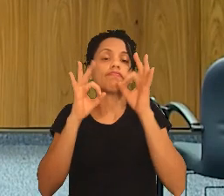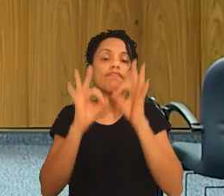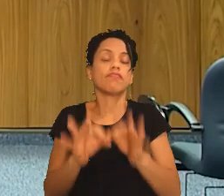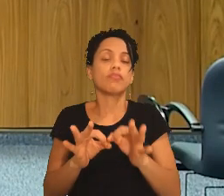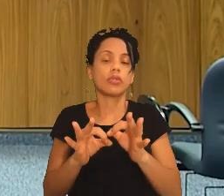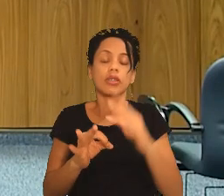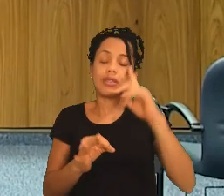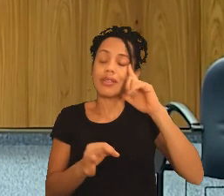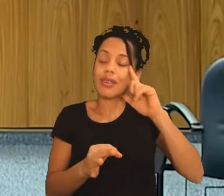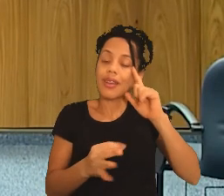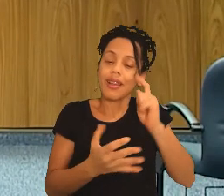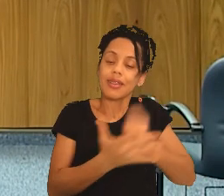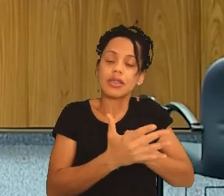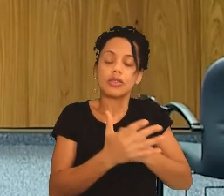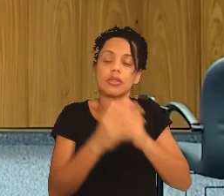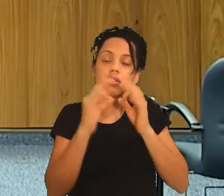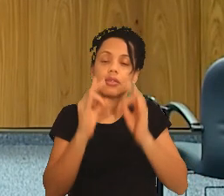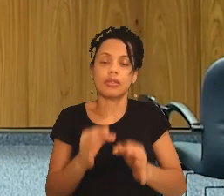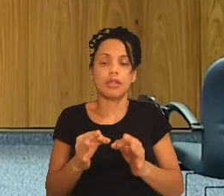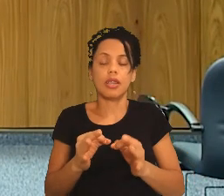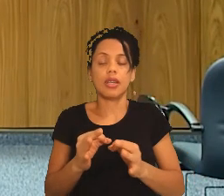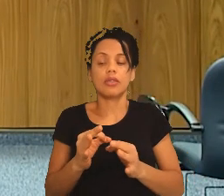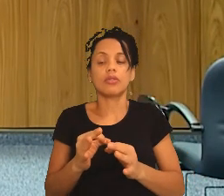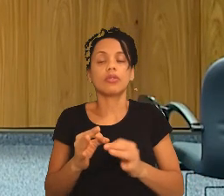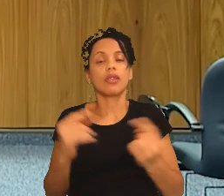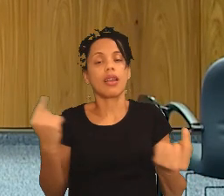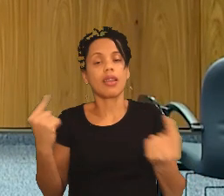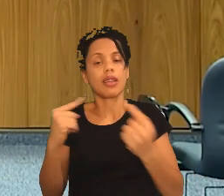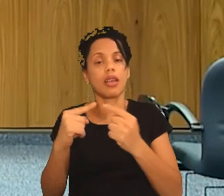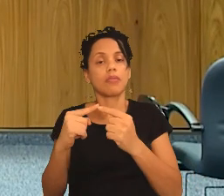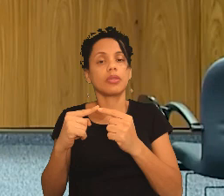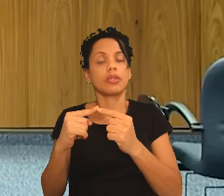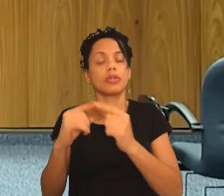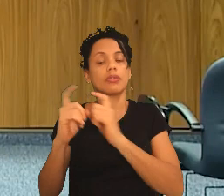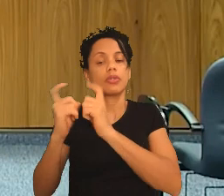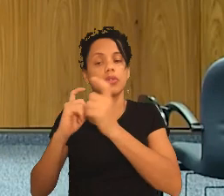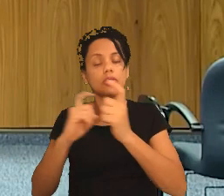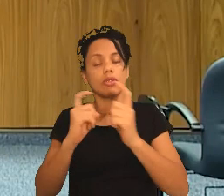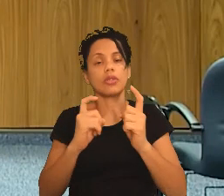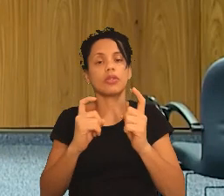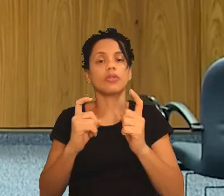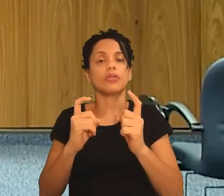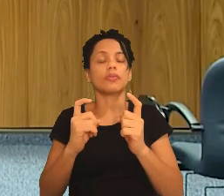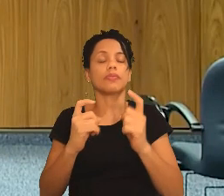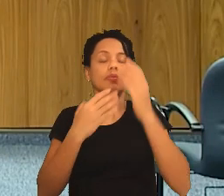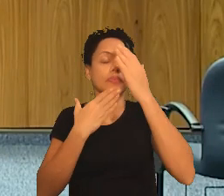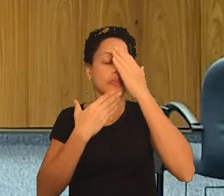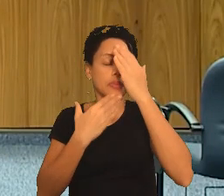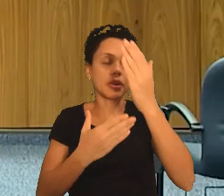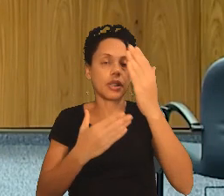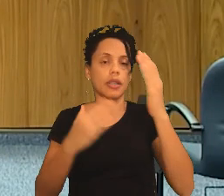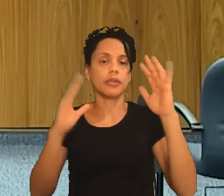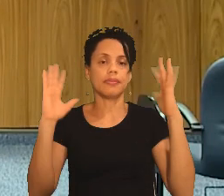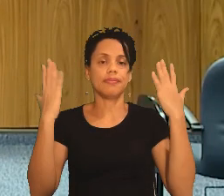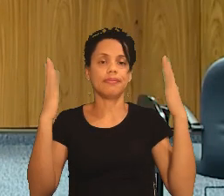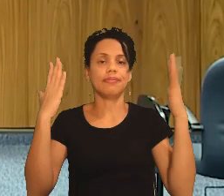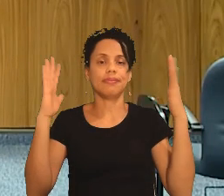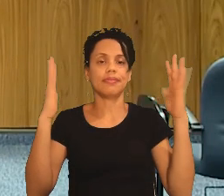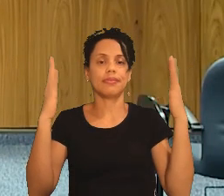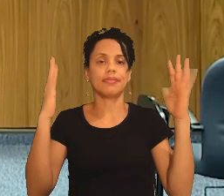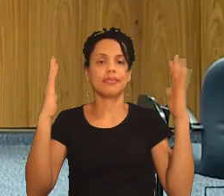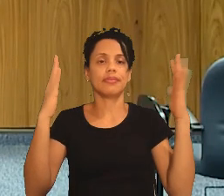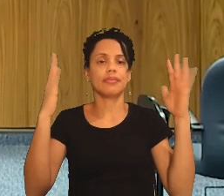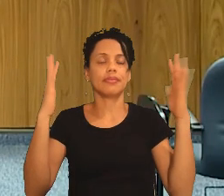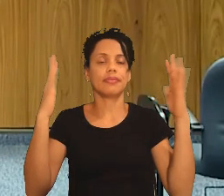consiga pluralizar as discussões jurídicas dos nossos casos e consiga efetivamente,